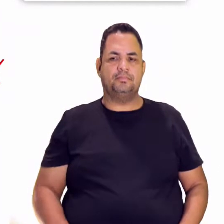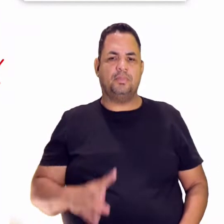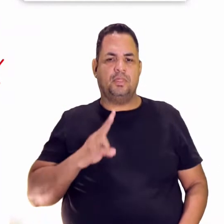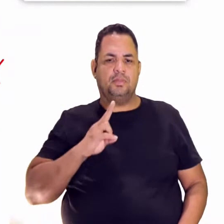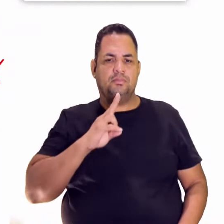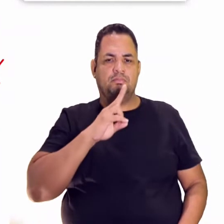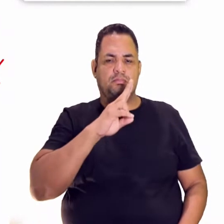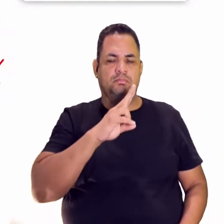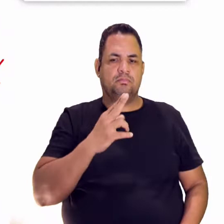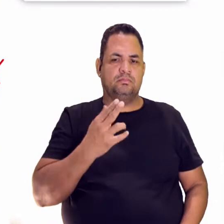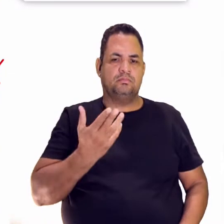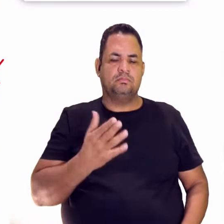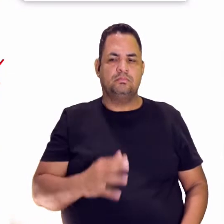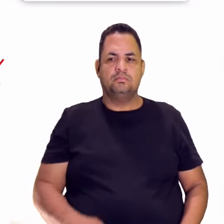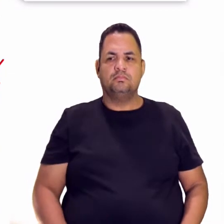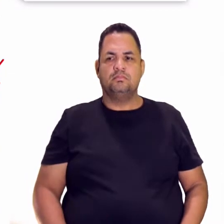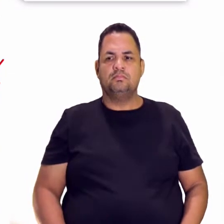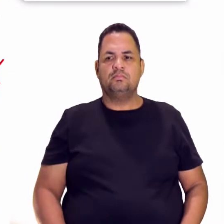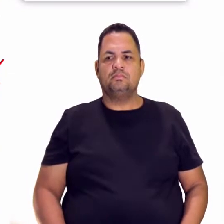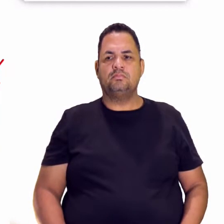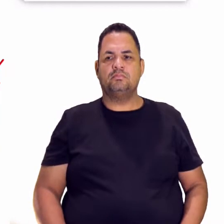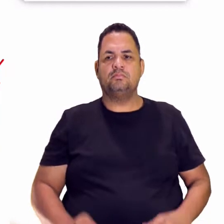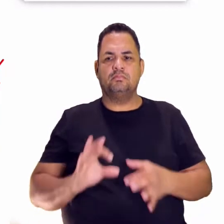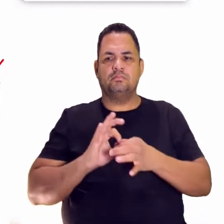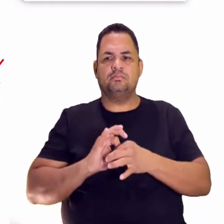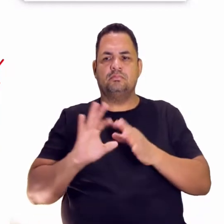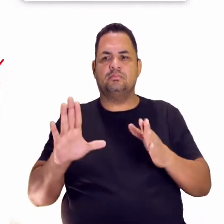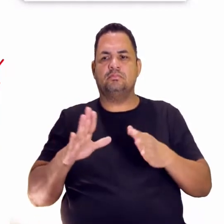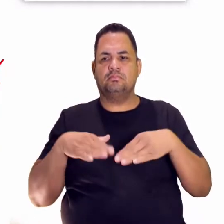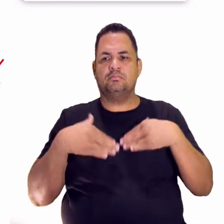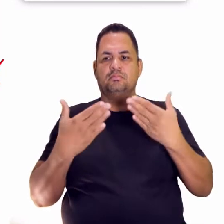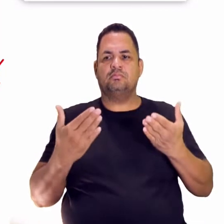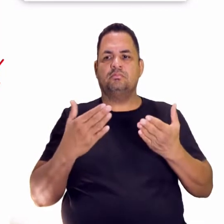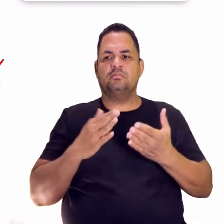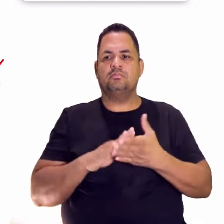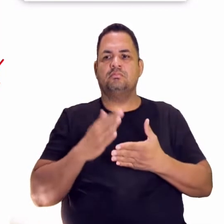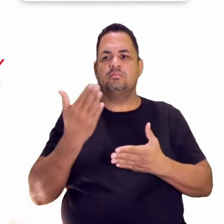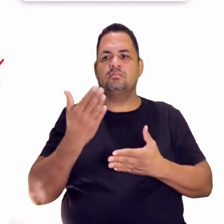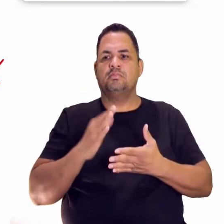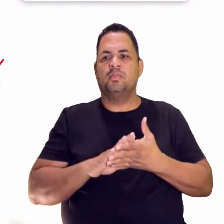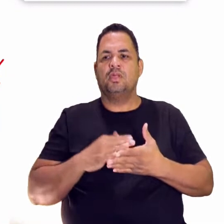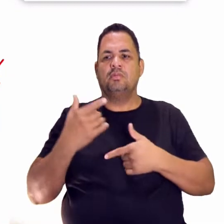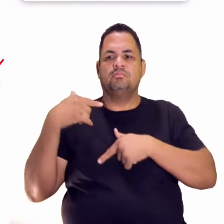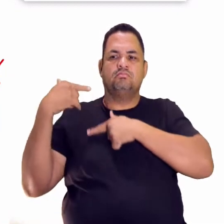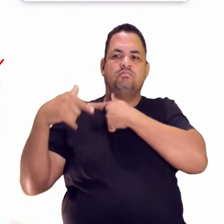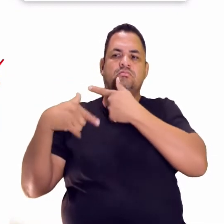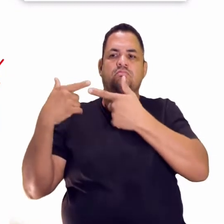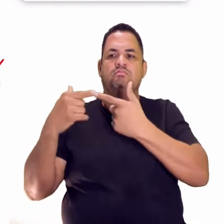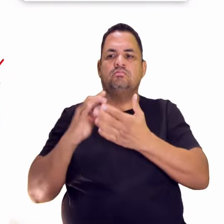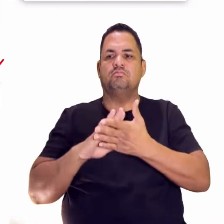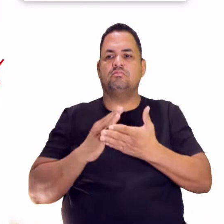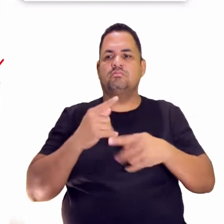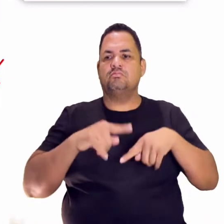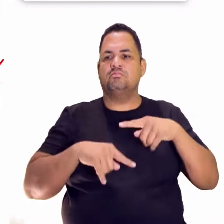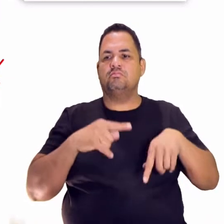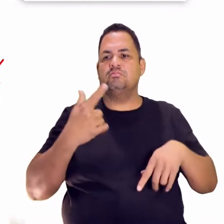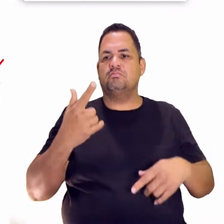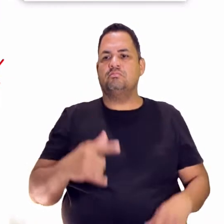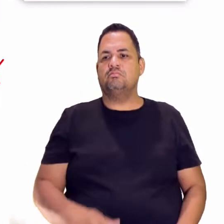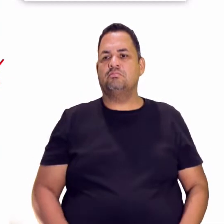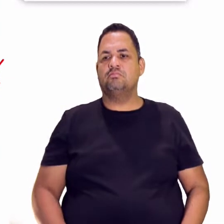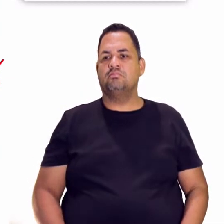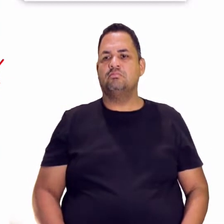Forçando a que, abandonando totalmente o suporte tradicional daquele objeto, né?